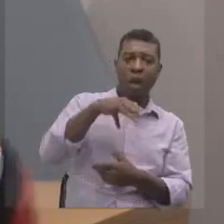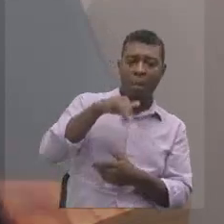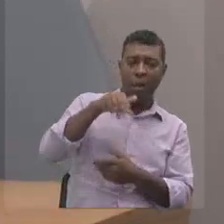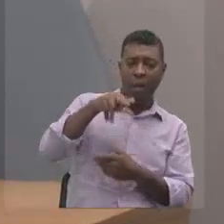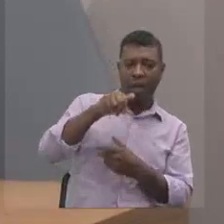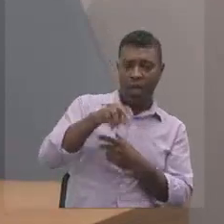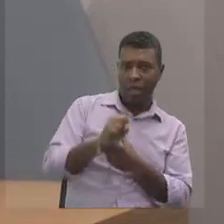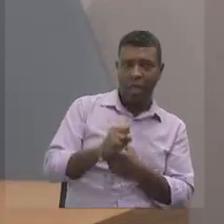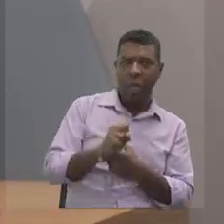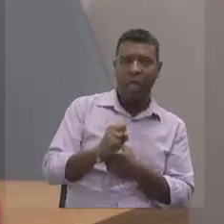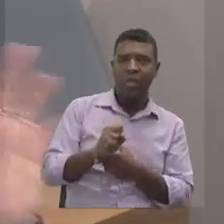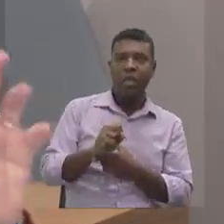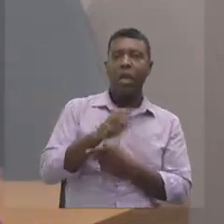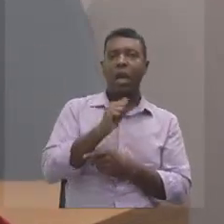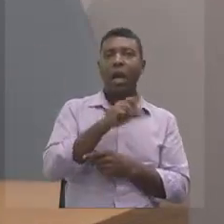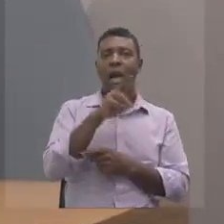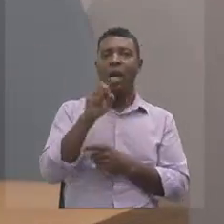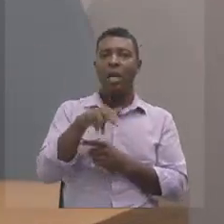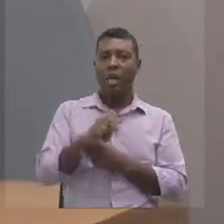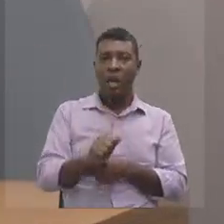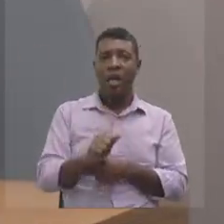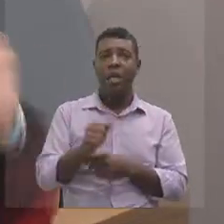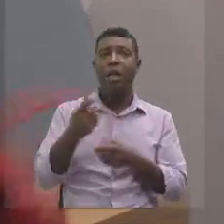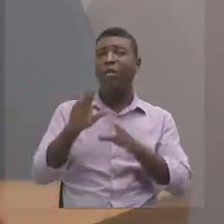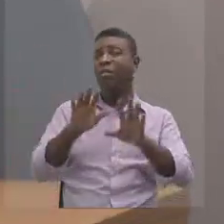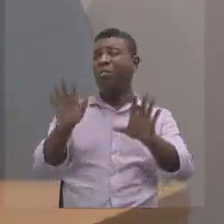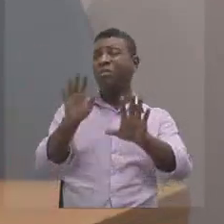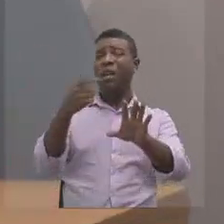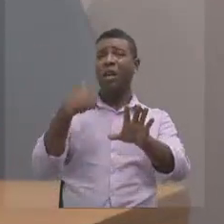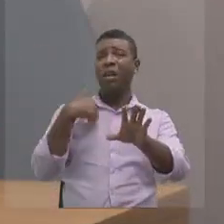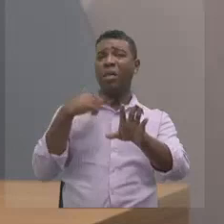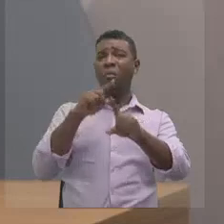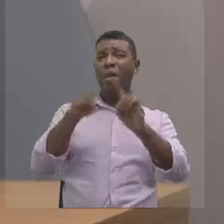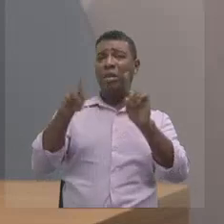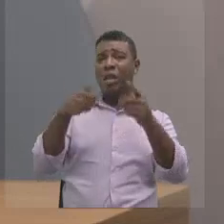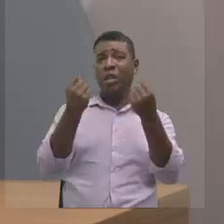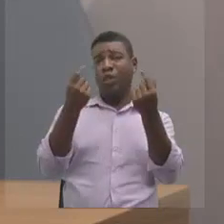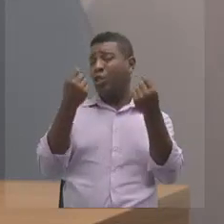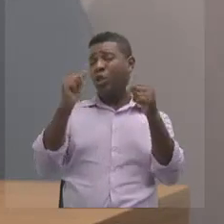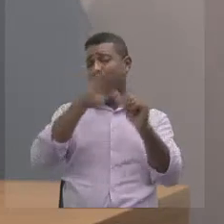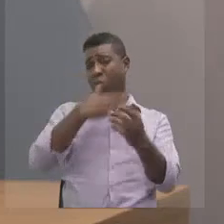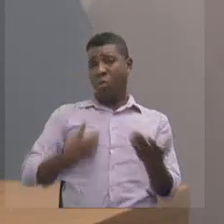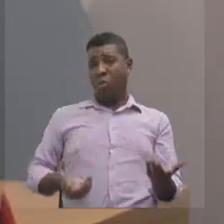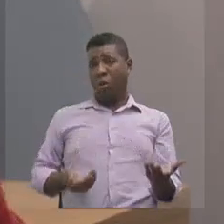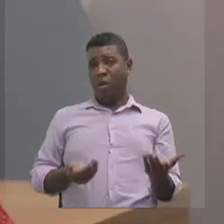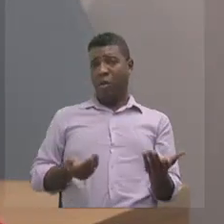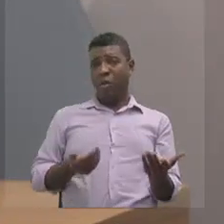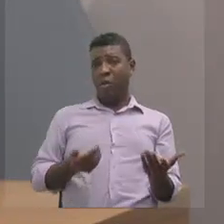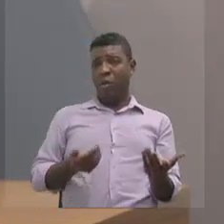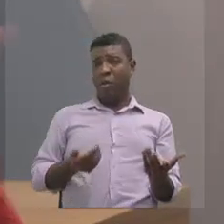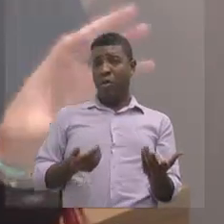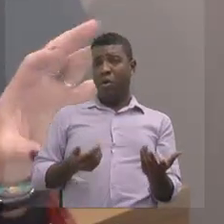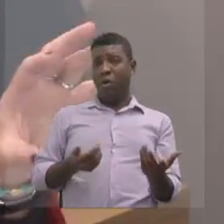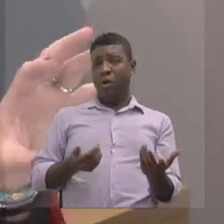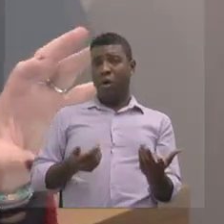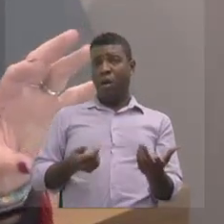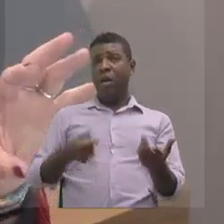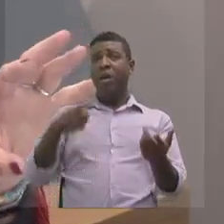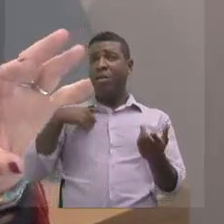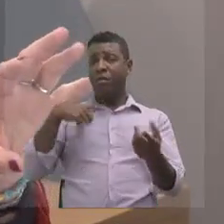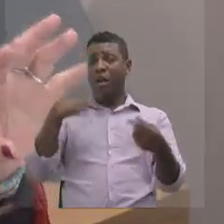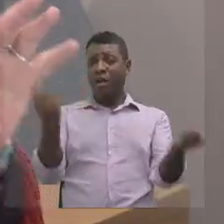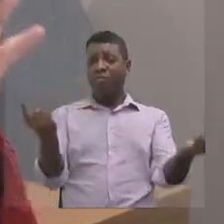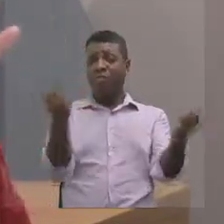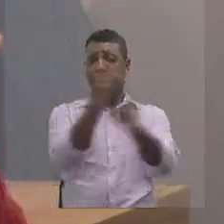eu não vou aprofundar nele porque não é o meu objeto mas é dinheiro público eu eu há uma contradição né